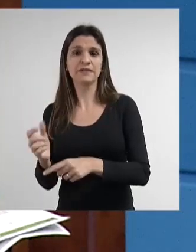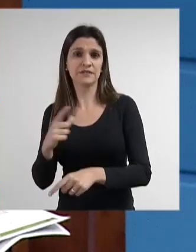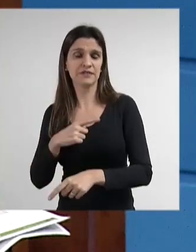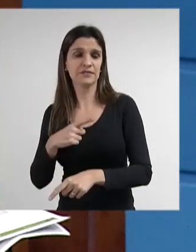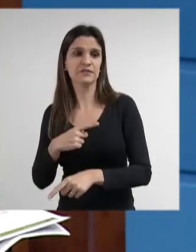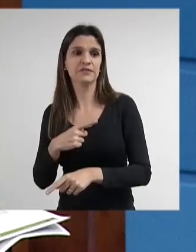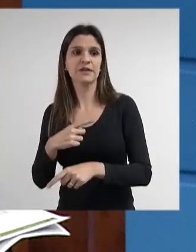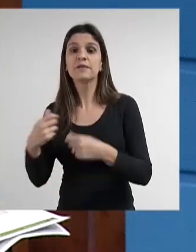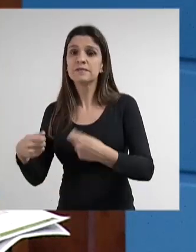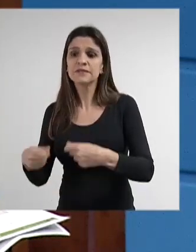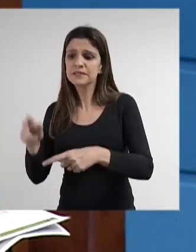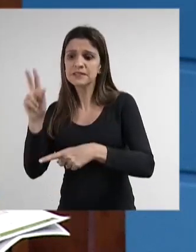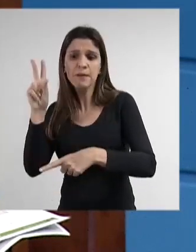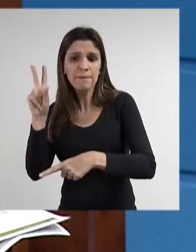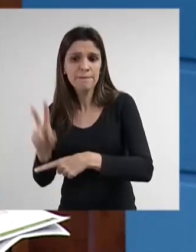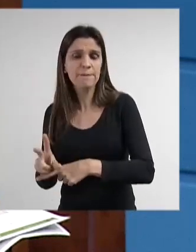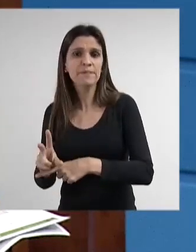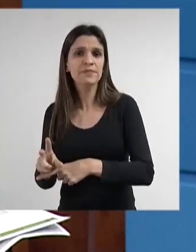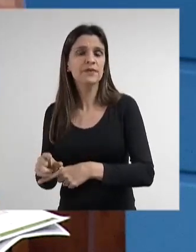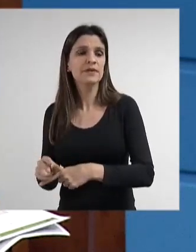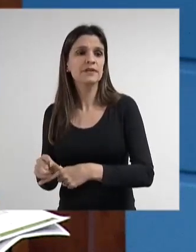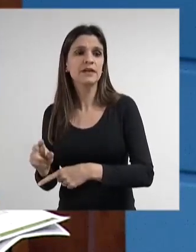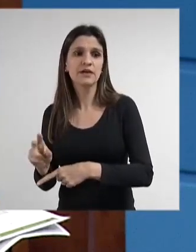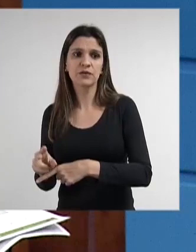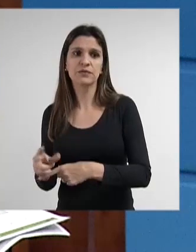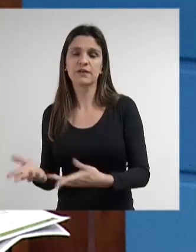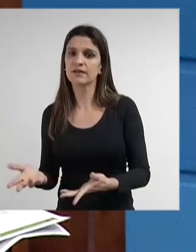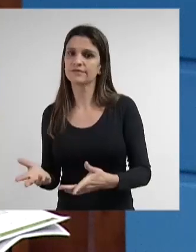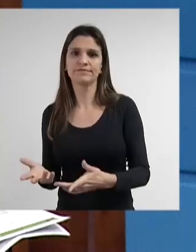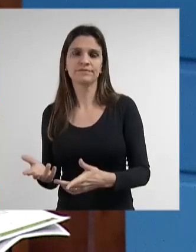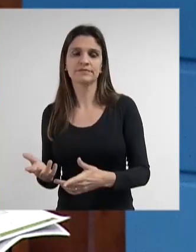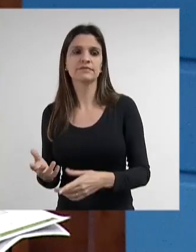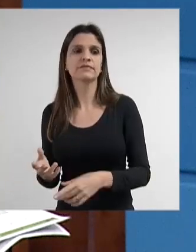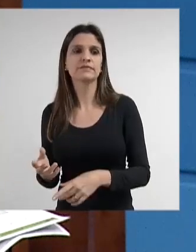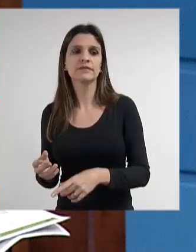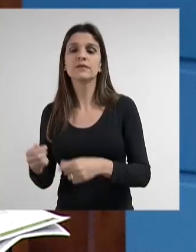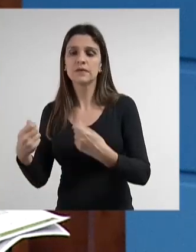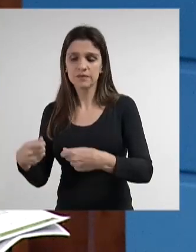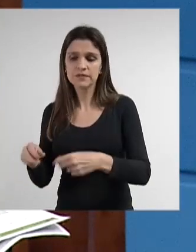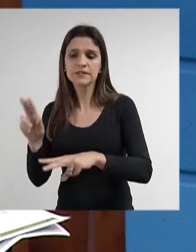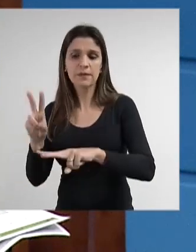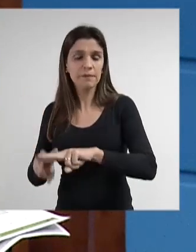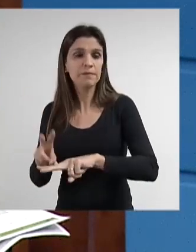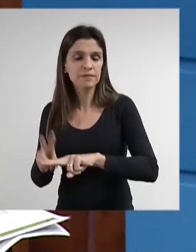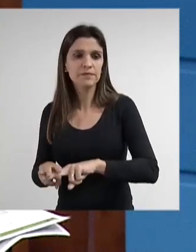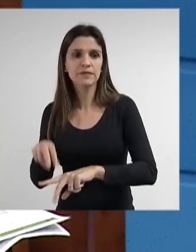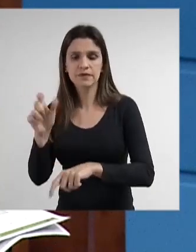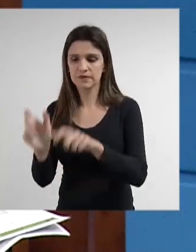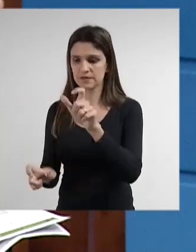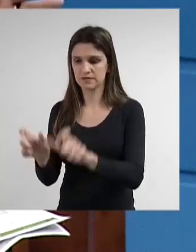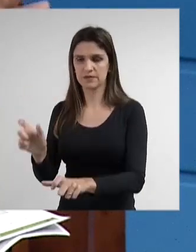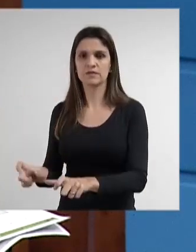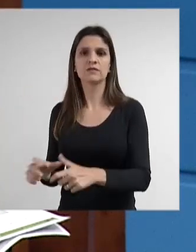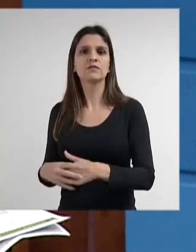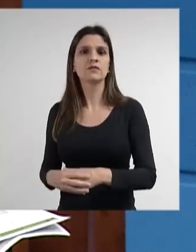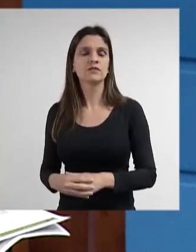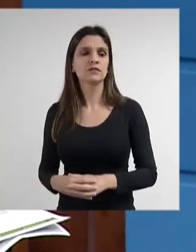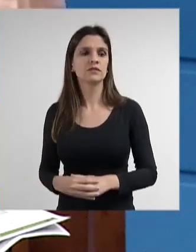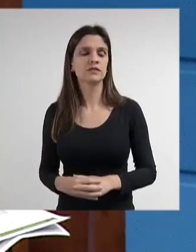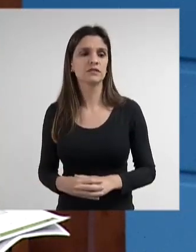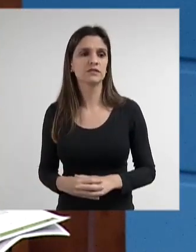preso, devolver tudo que ele recebeu com juro e correção monetária, né?